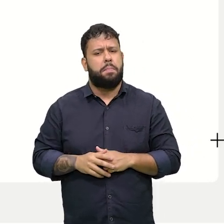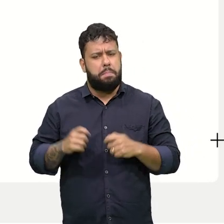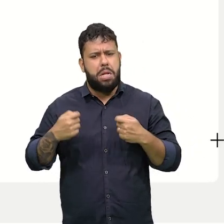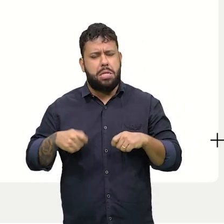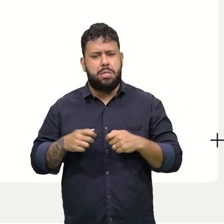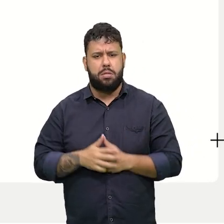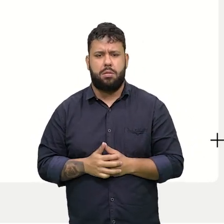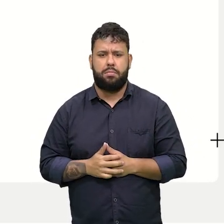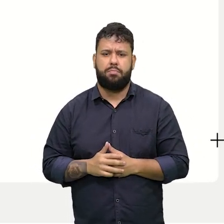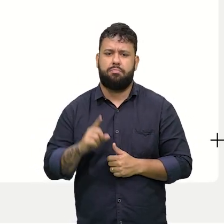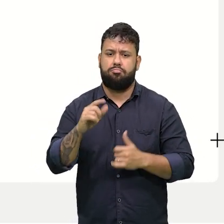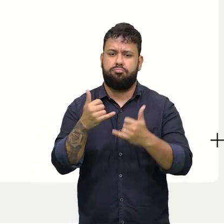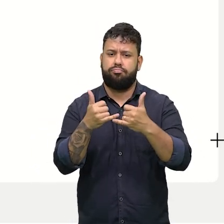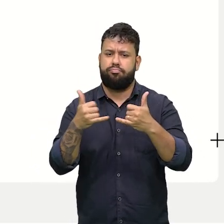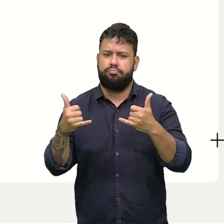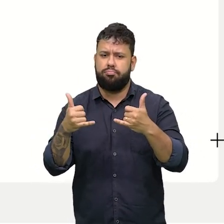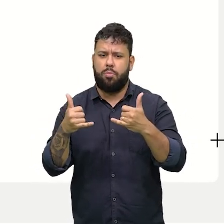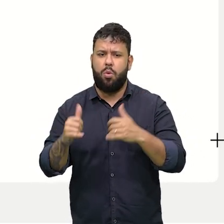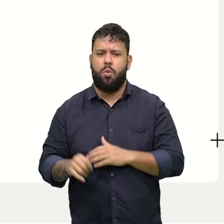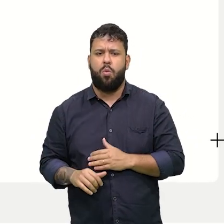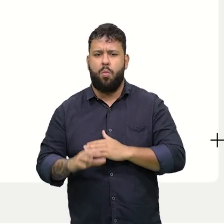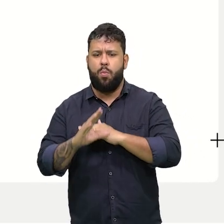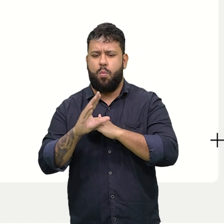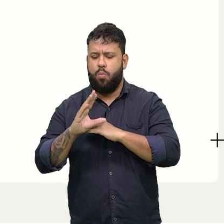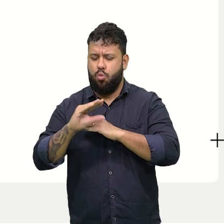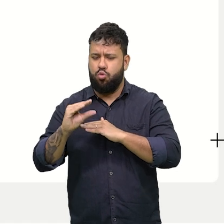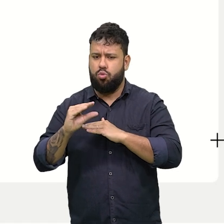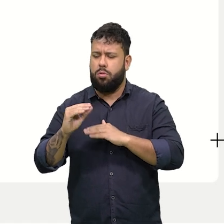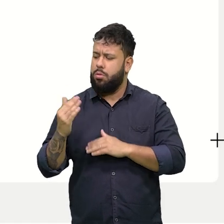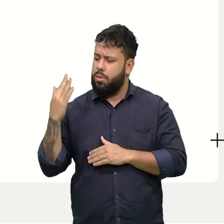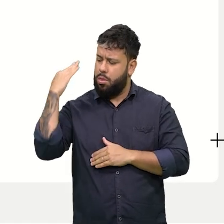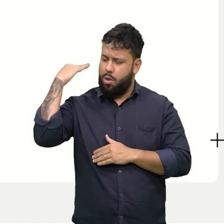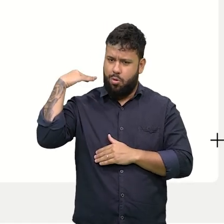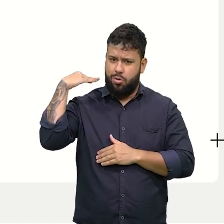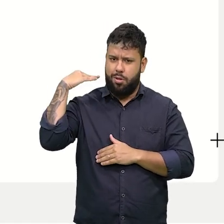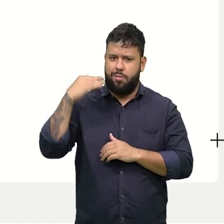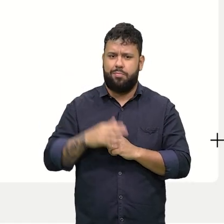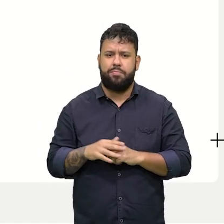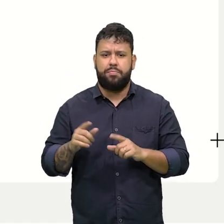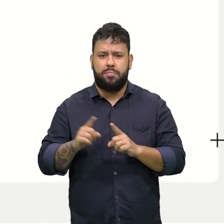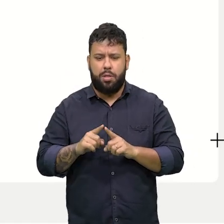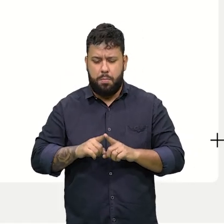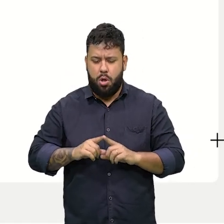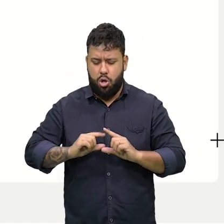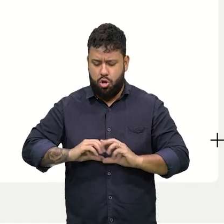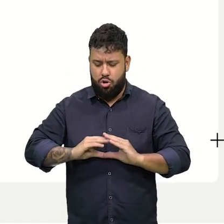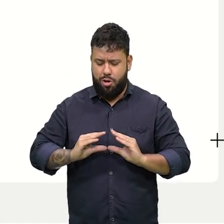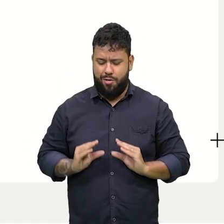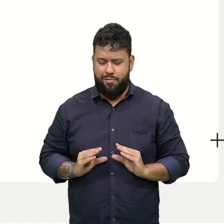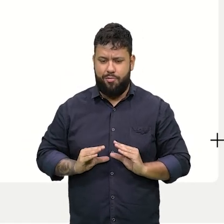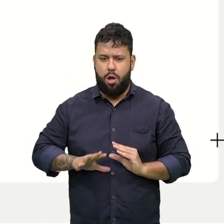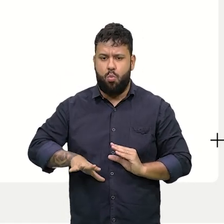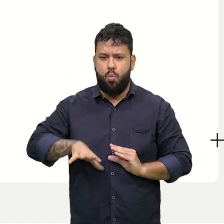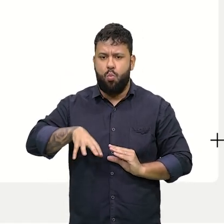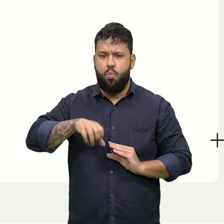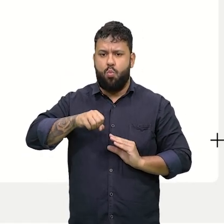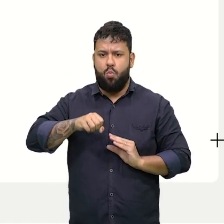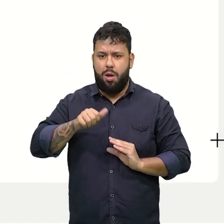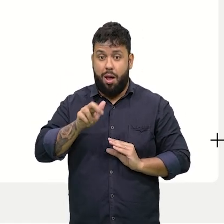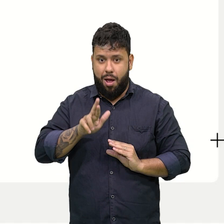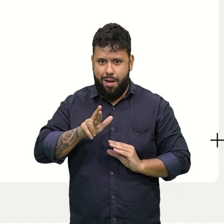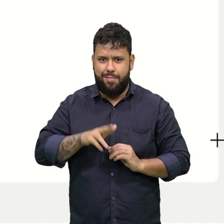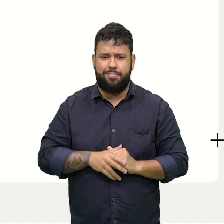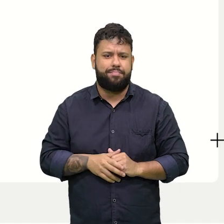devem tarará os músculos intercostais e o diafragma para encher os pulmões com ar. Durante